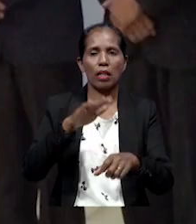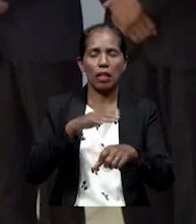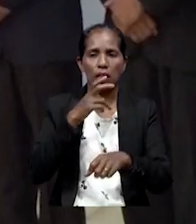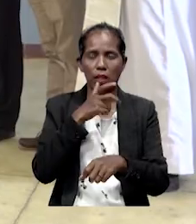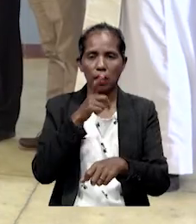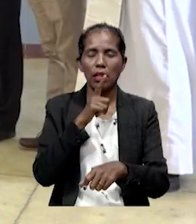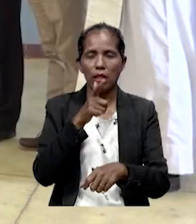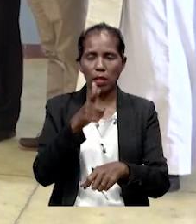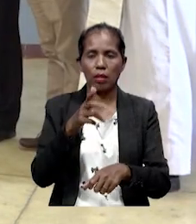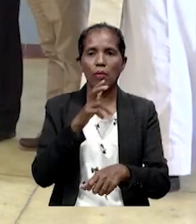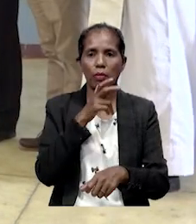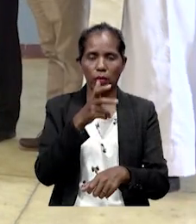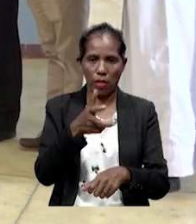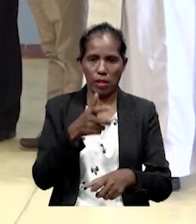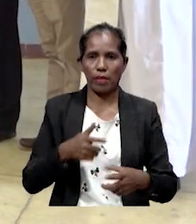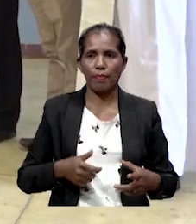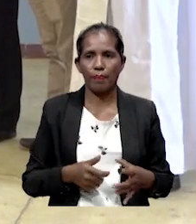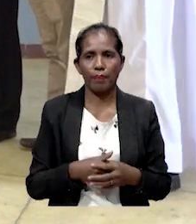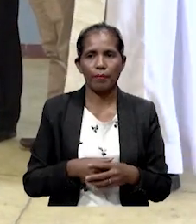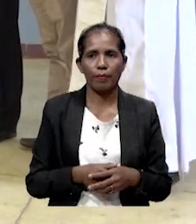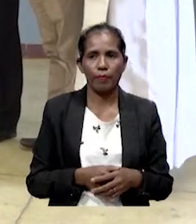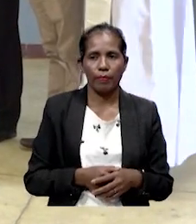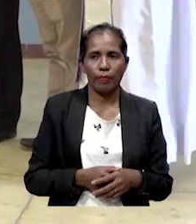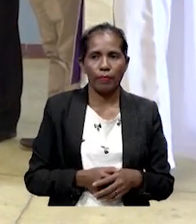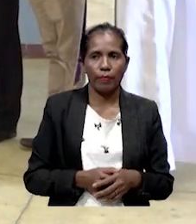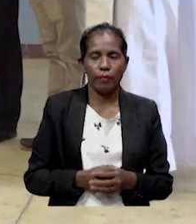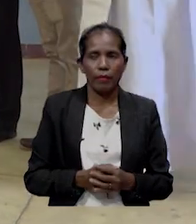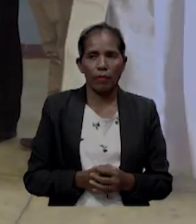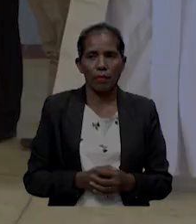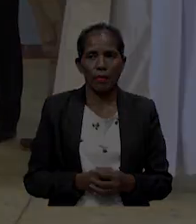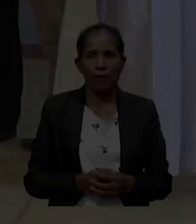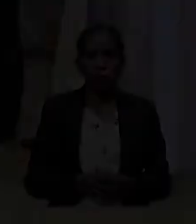Literatura Portuguesa. Efigênia Babo, Jaime dos Santos, GMN.